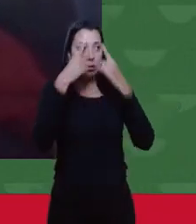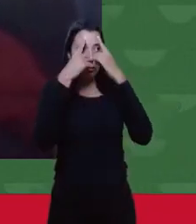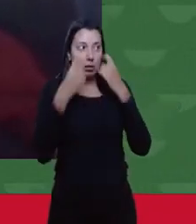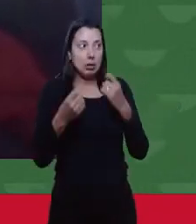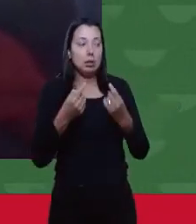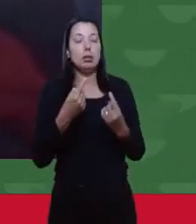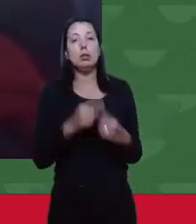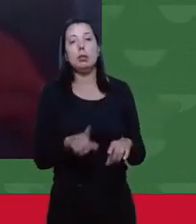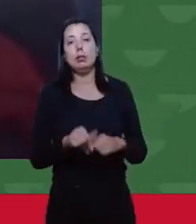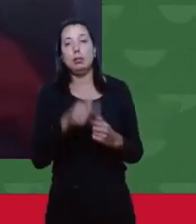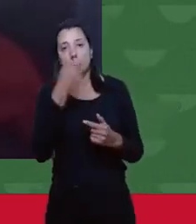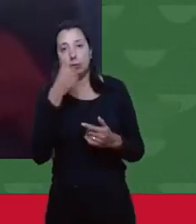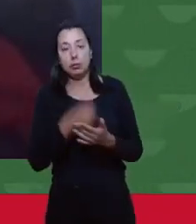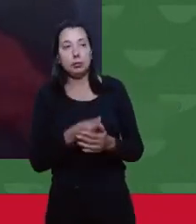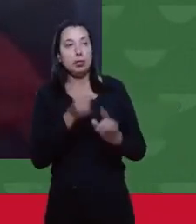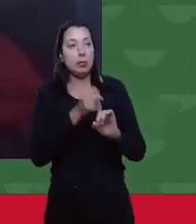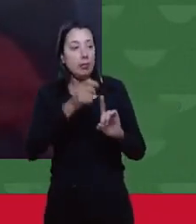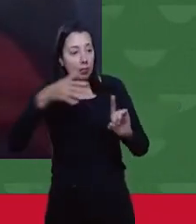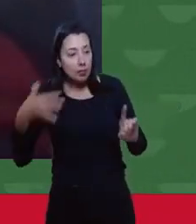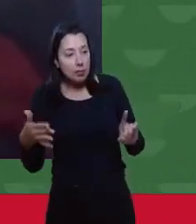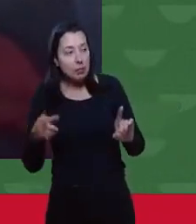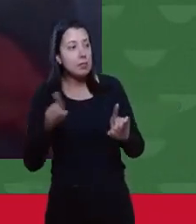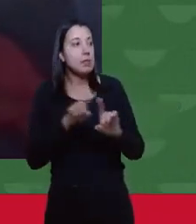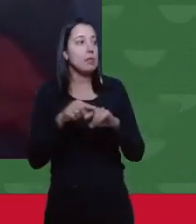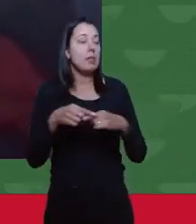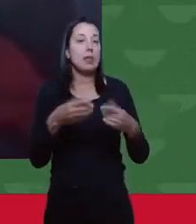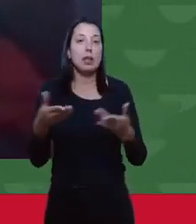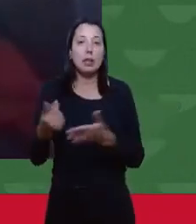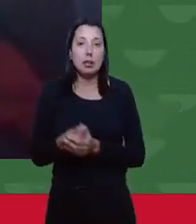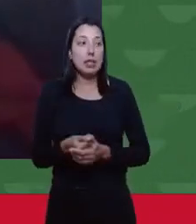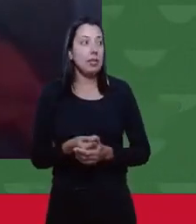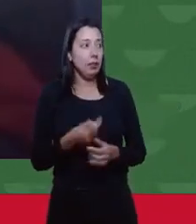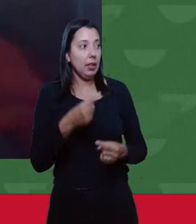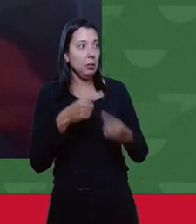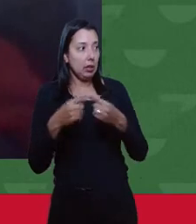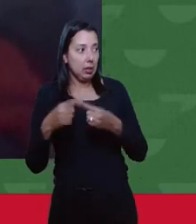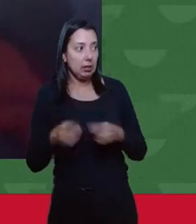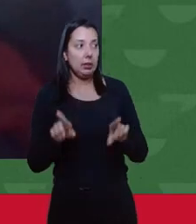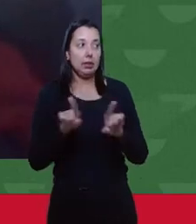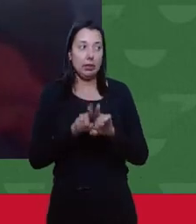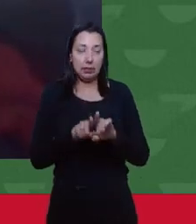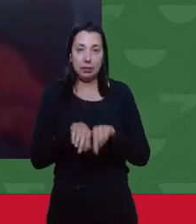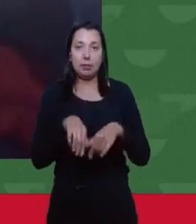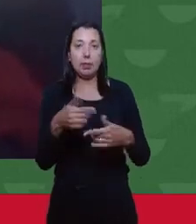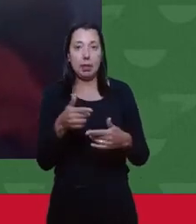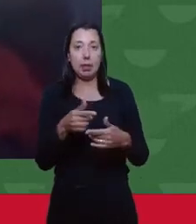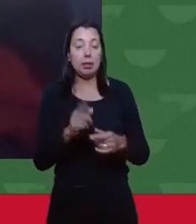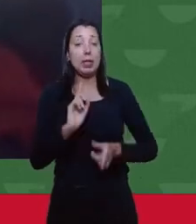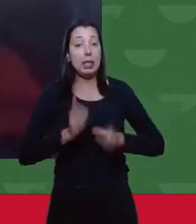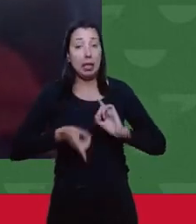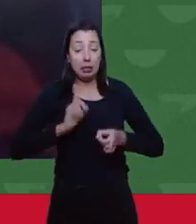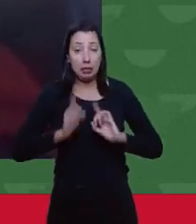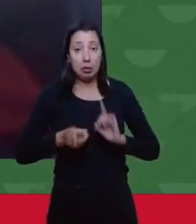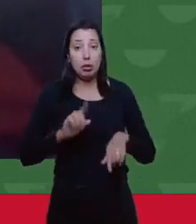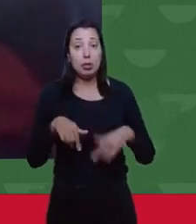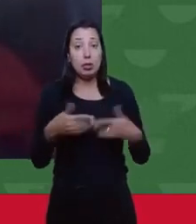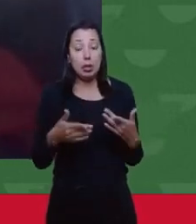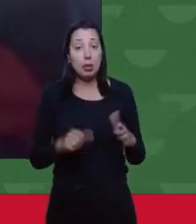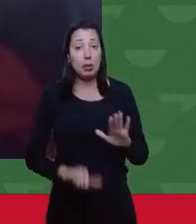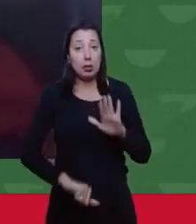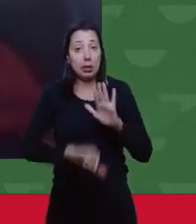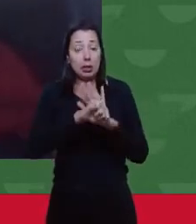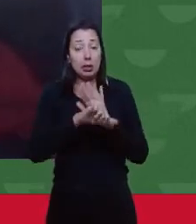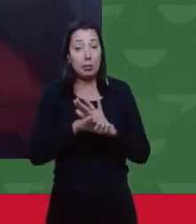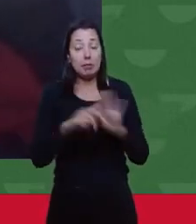contra pessoas por serem pessoas trans, pessoas lésbicas, pessoas homossexuais, gays, enfim, travestis,